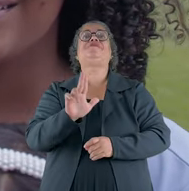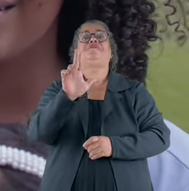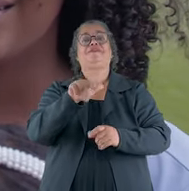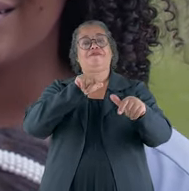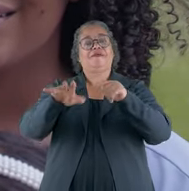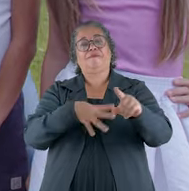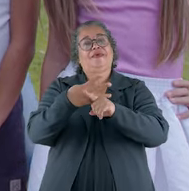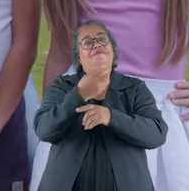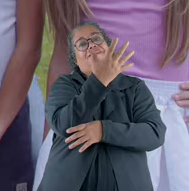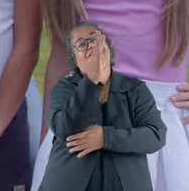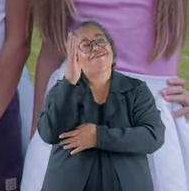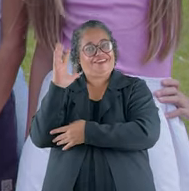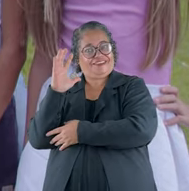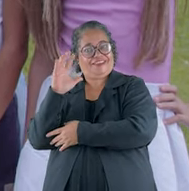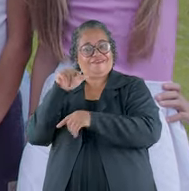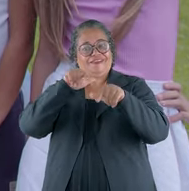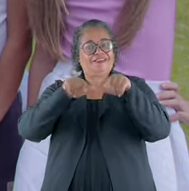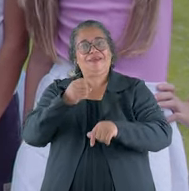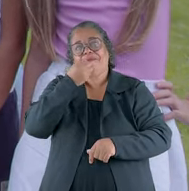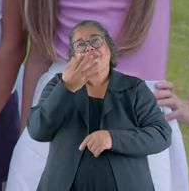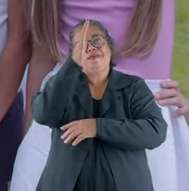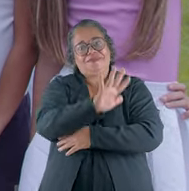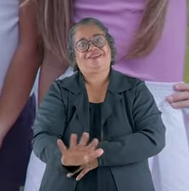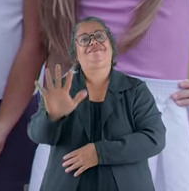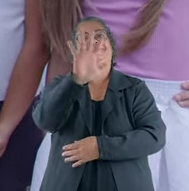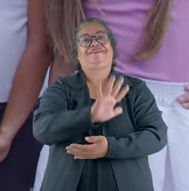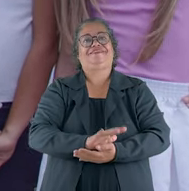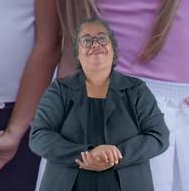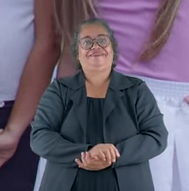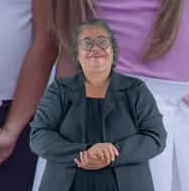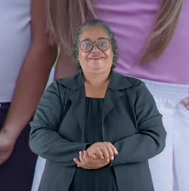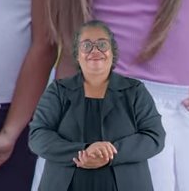e Prefeitura de Uberlândia. Fazer mais pela natureza. Fazer bem para todos.